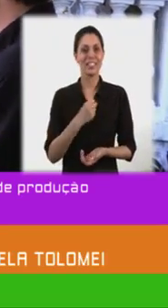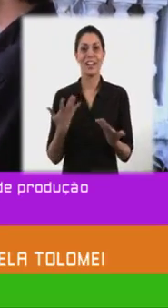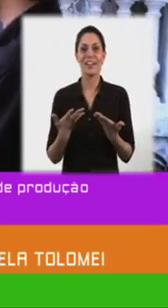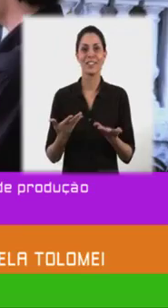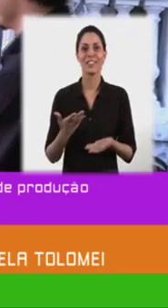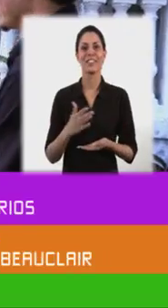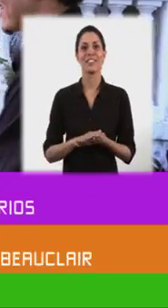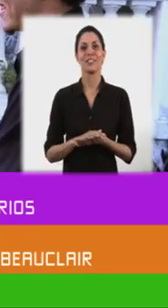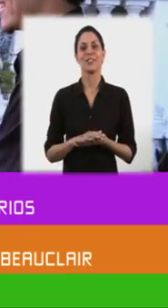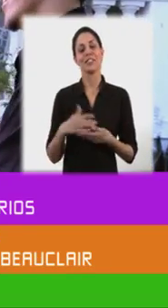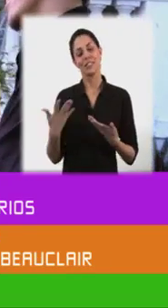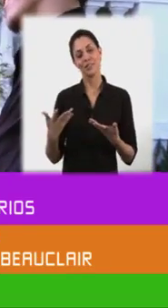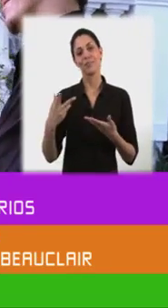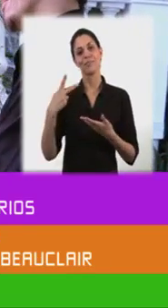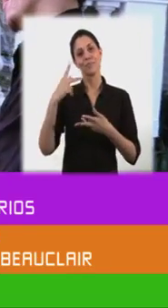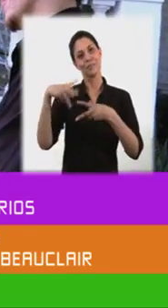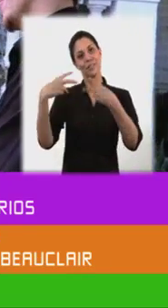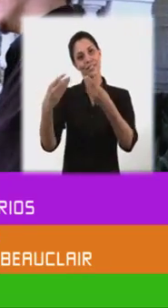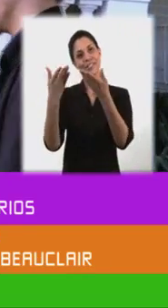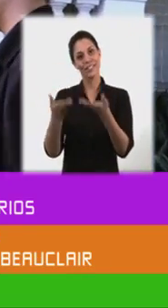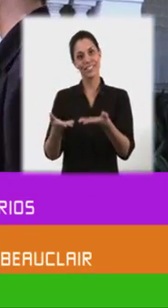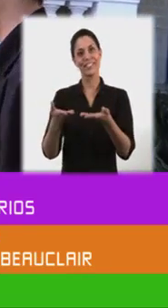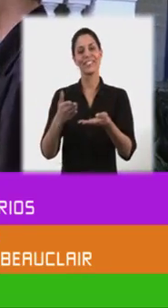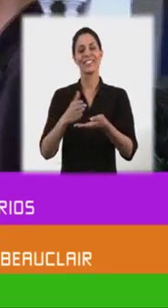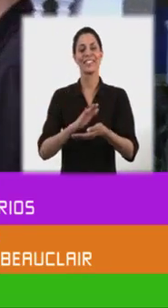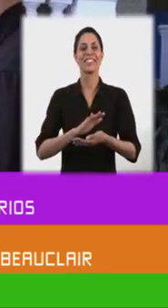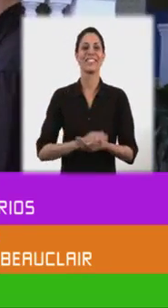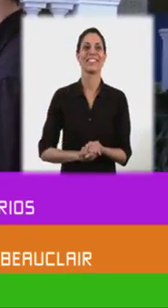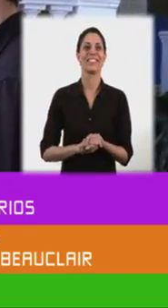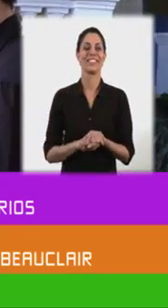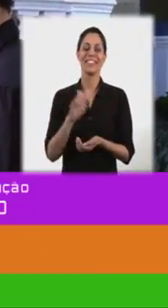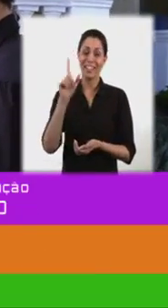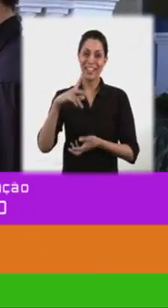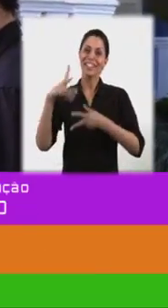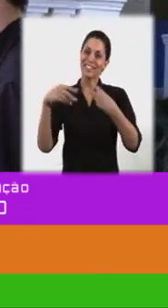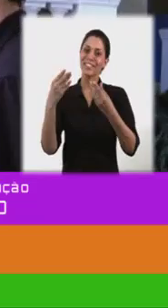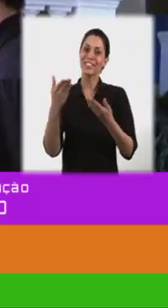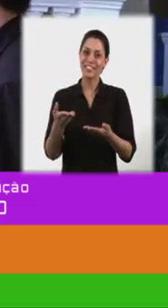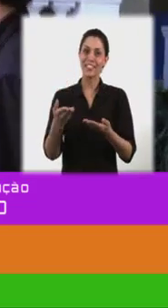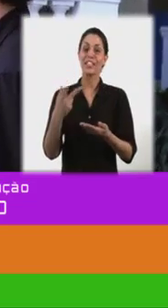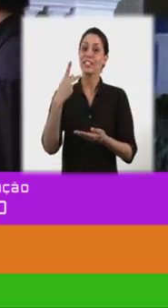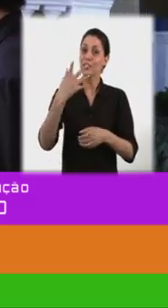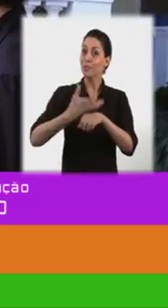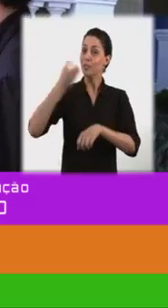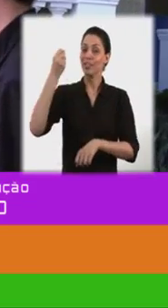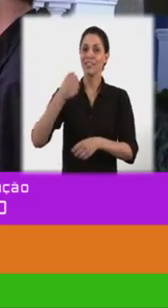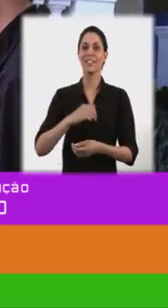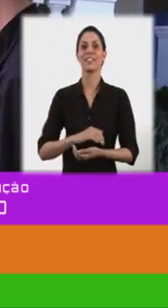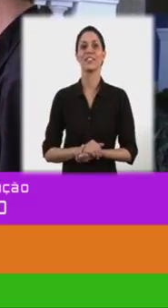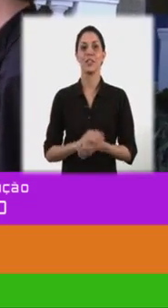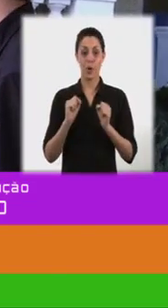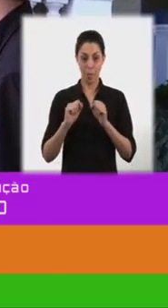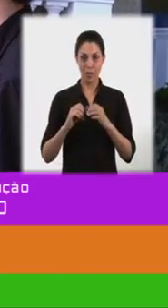Agora? Rapaz, olha, isso daqui é pra você. Um presente da TV Escola? É um presente pra você. É o seu prêmio. É o seu